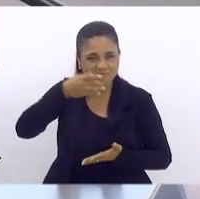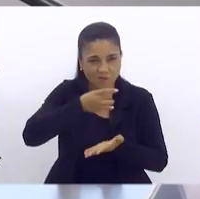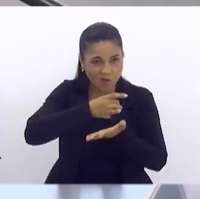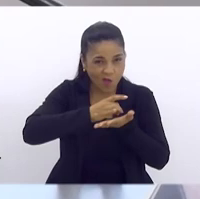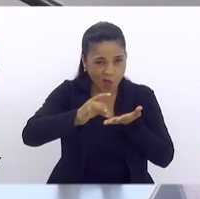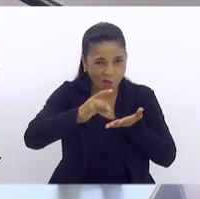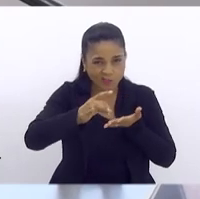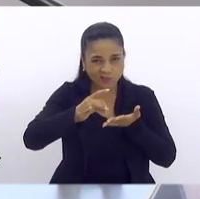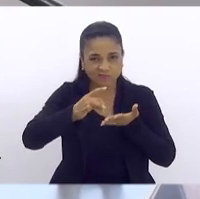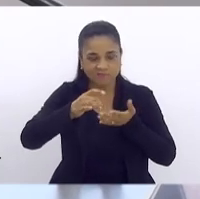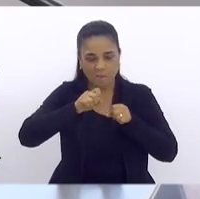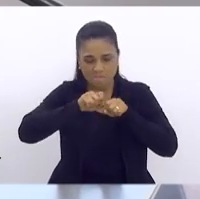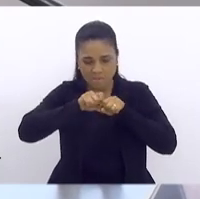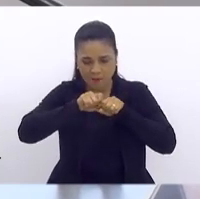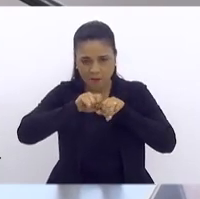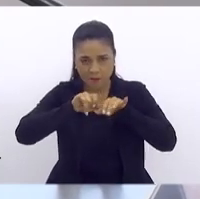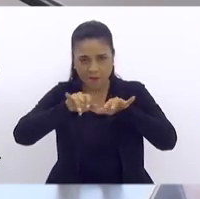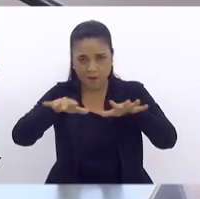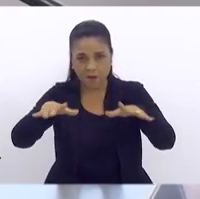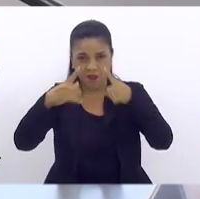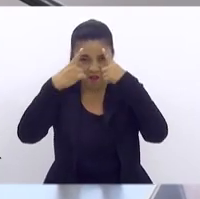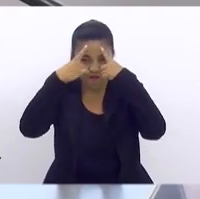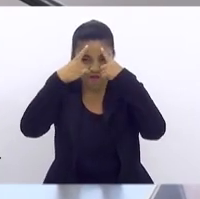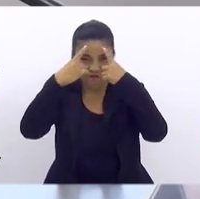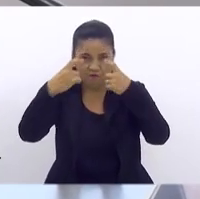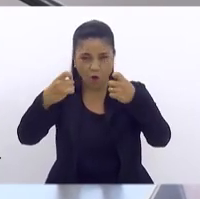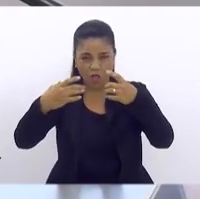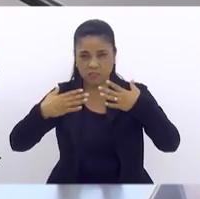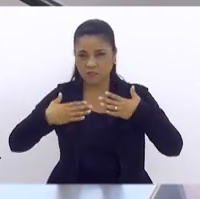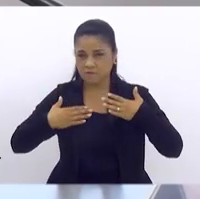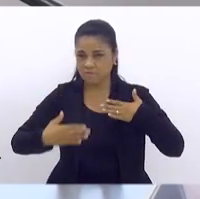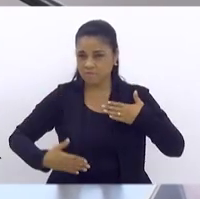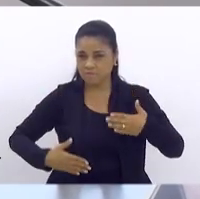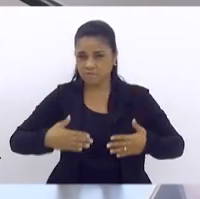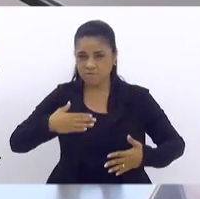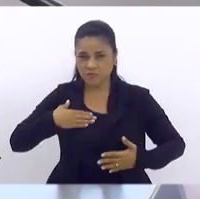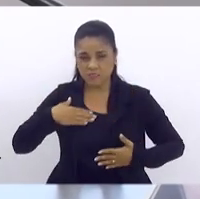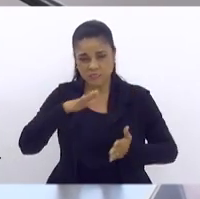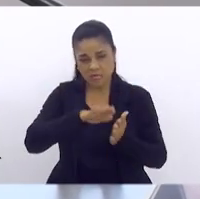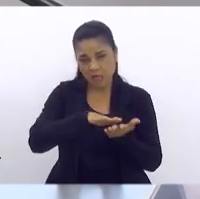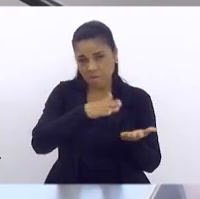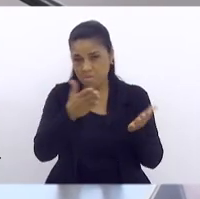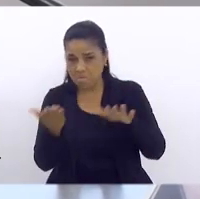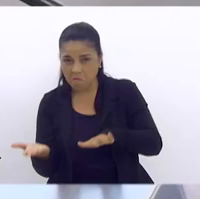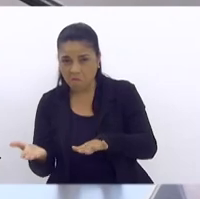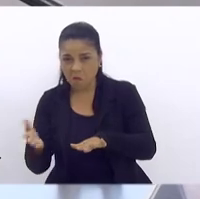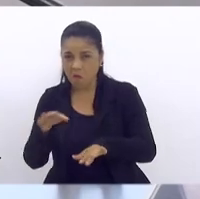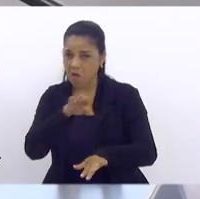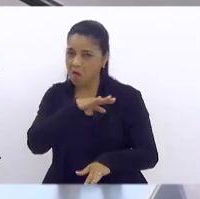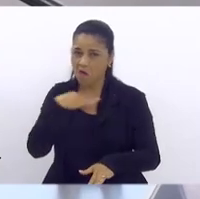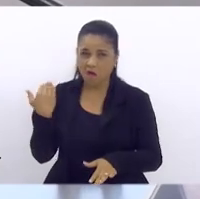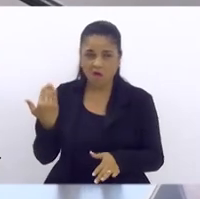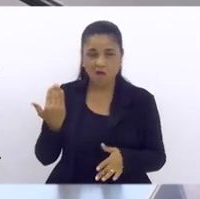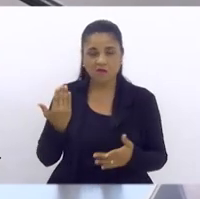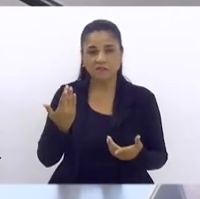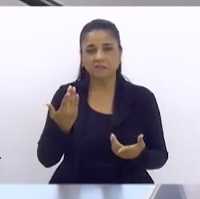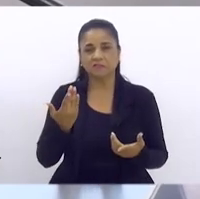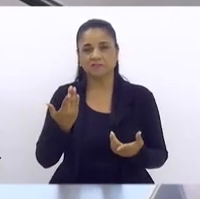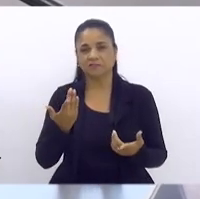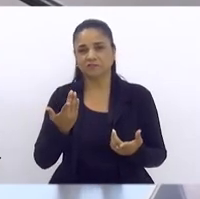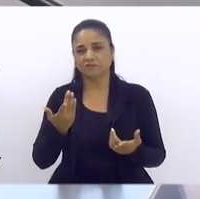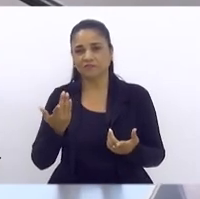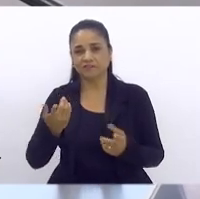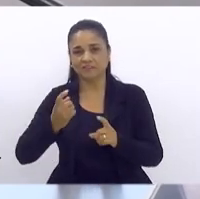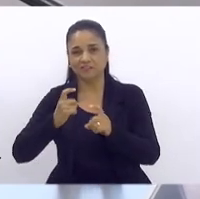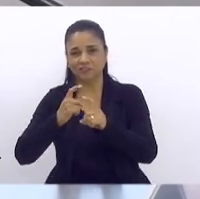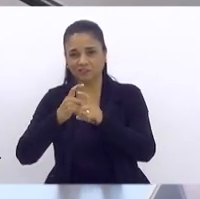propaga a violência física, o extermínio, a morte, propostas nazifascistas,